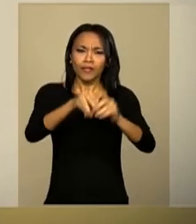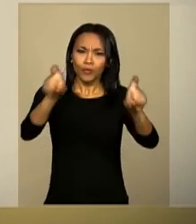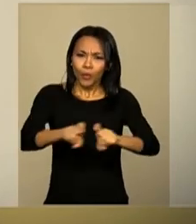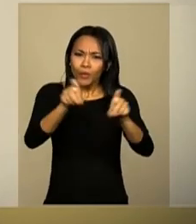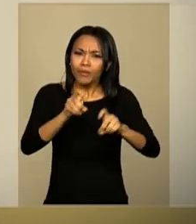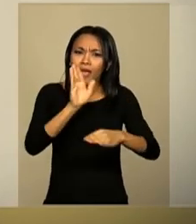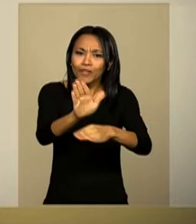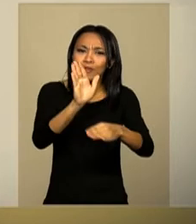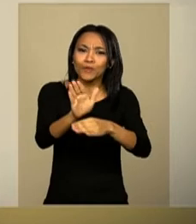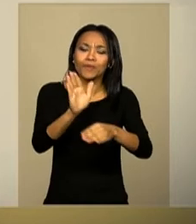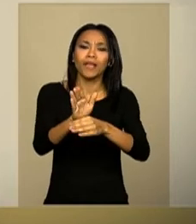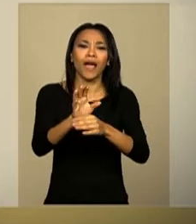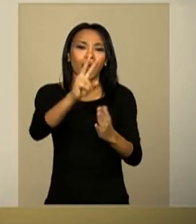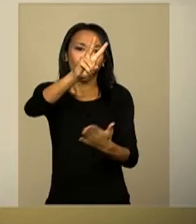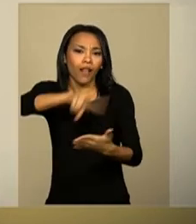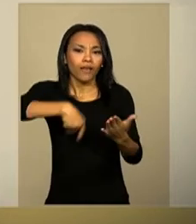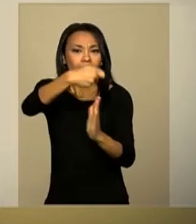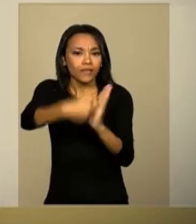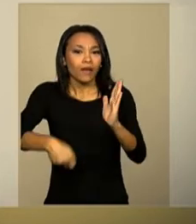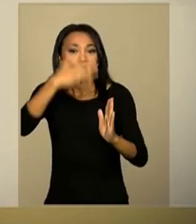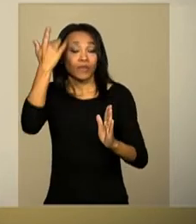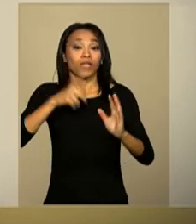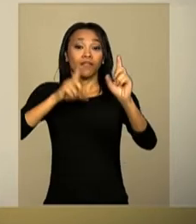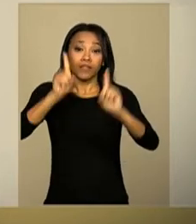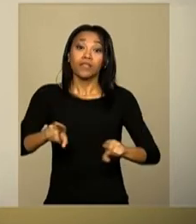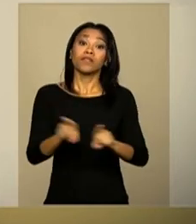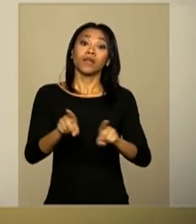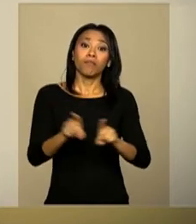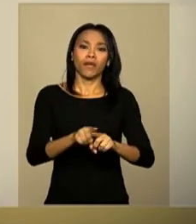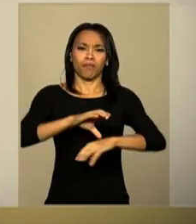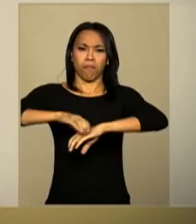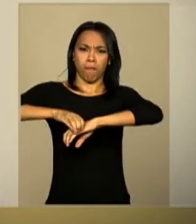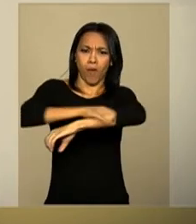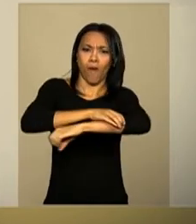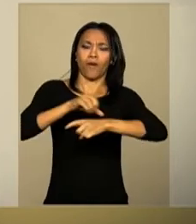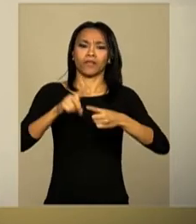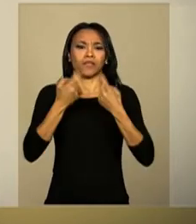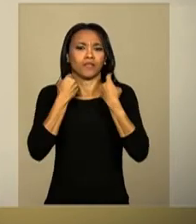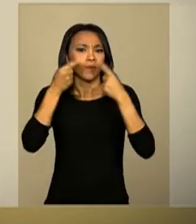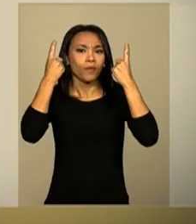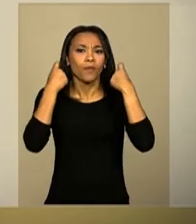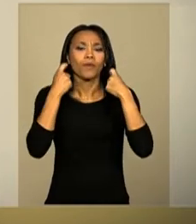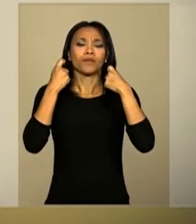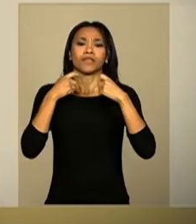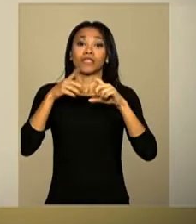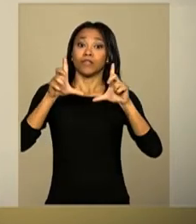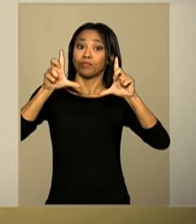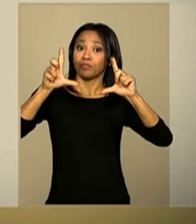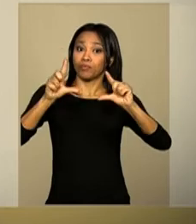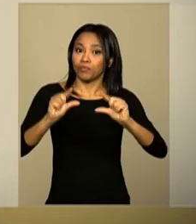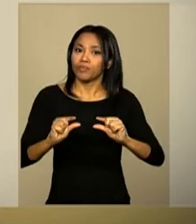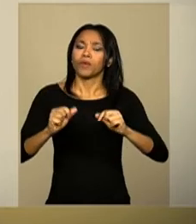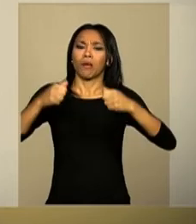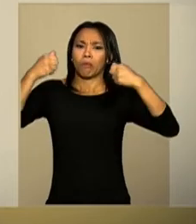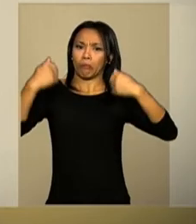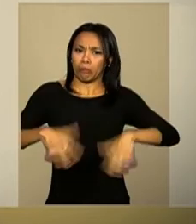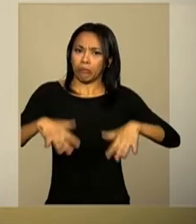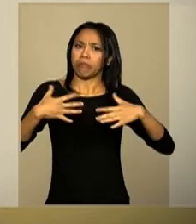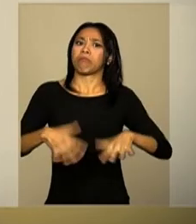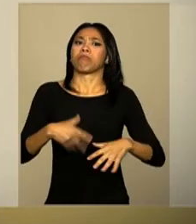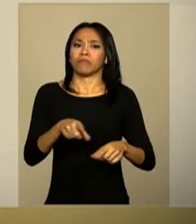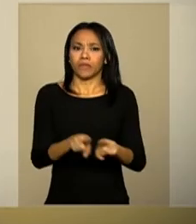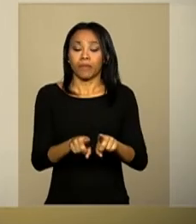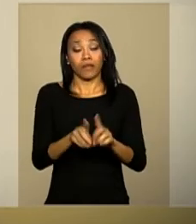com deficiência além de órteses e próteses com novos materiais que reduzem o custo também desse